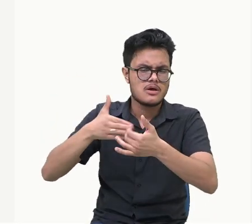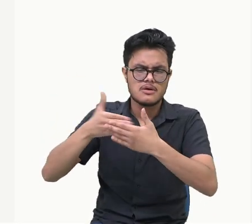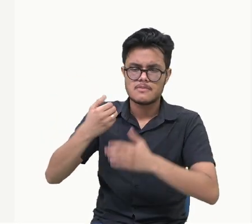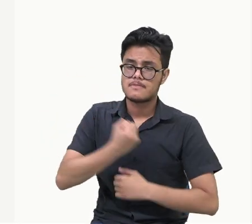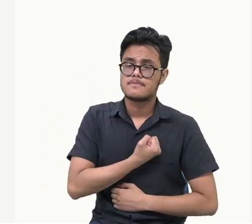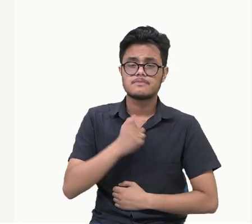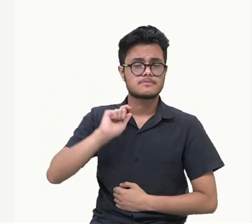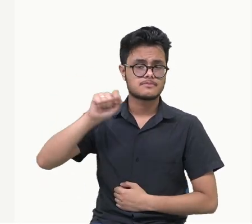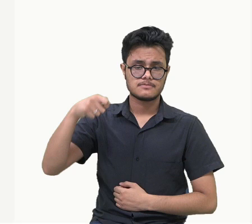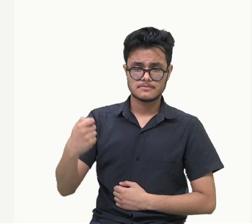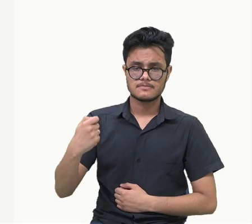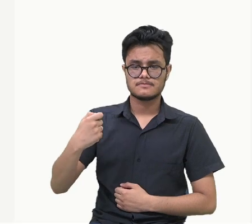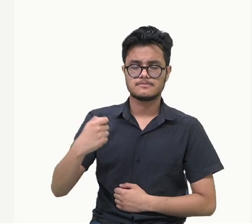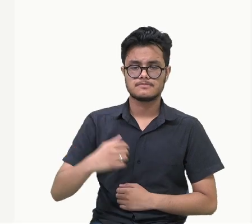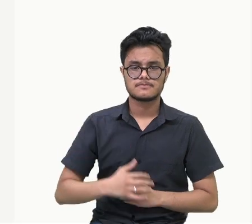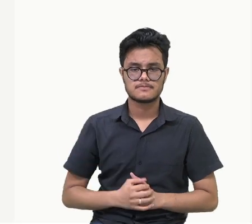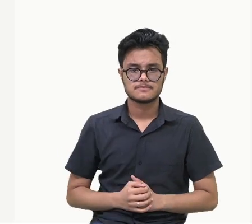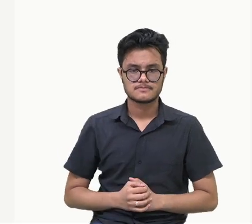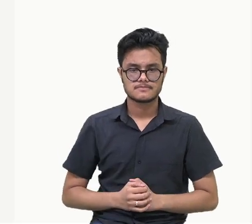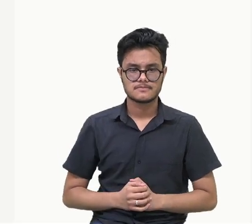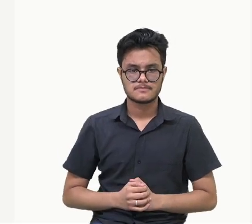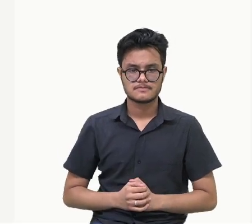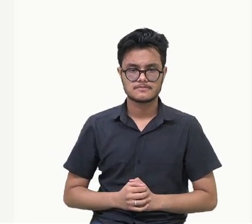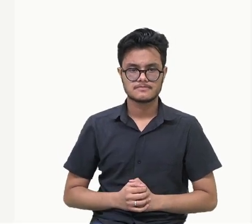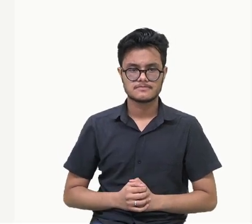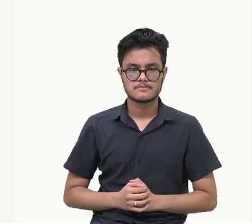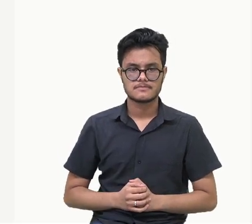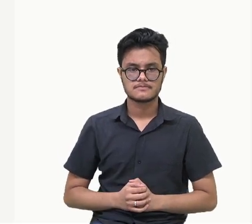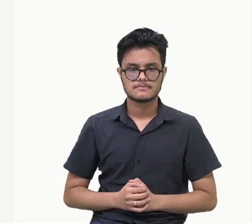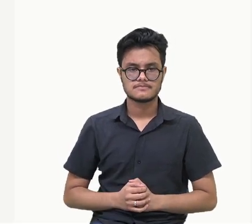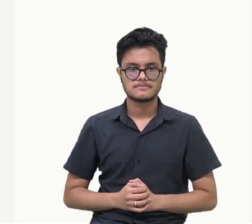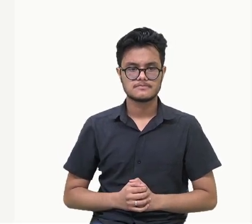ou menos parecido com esse, tá?